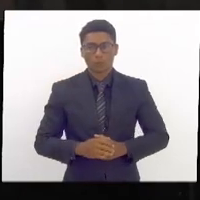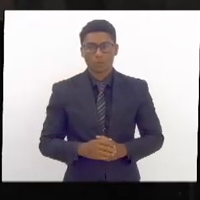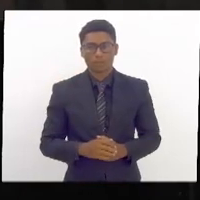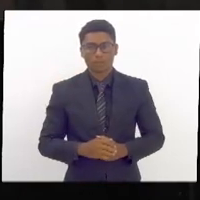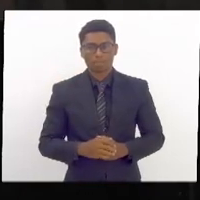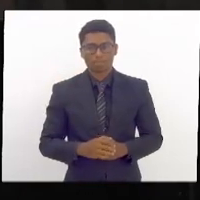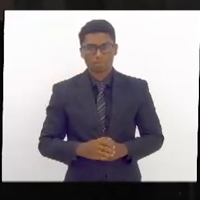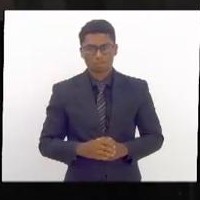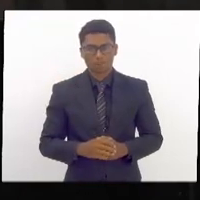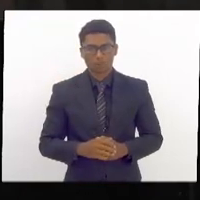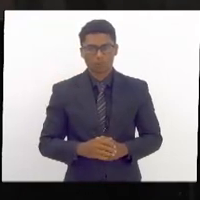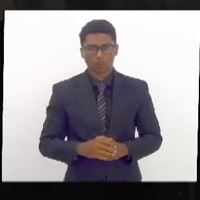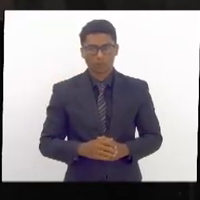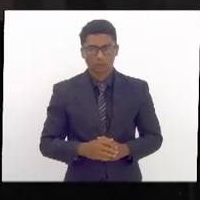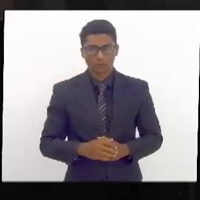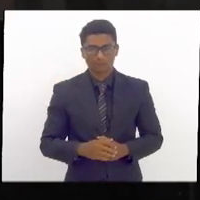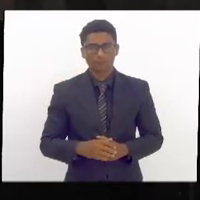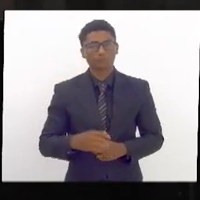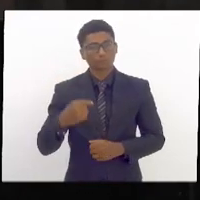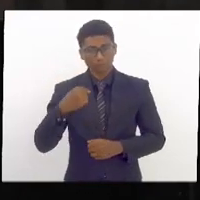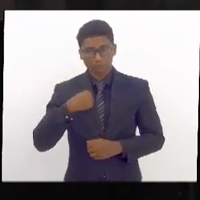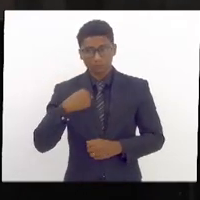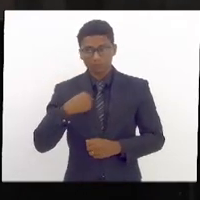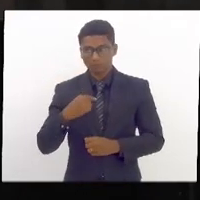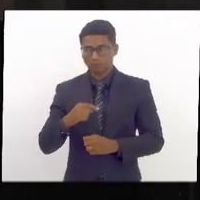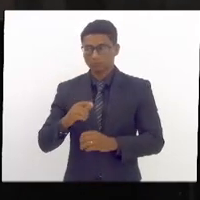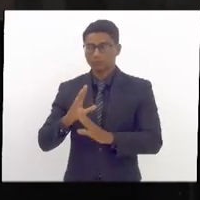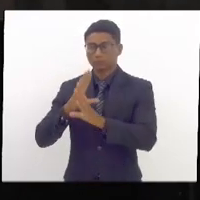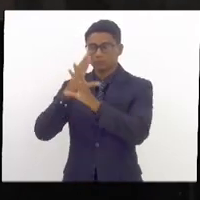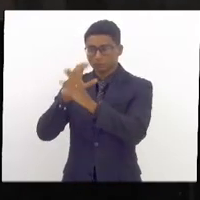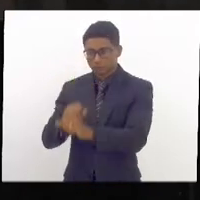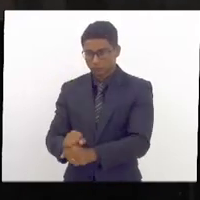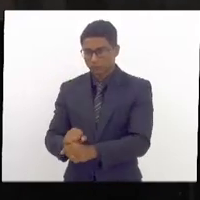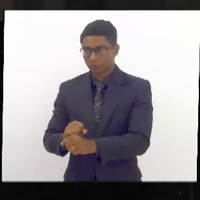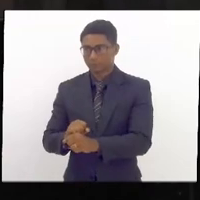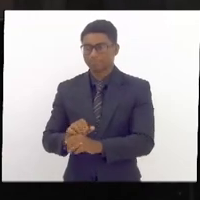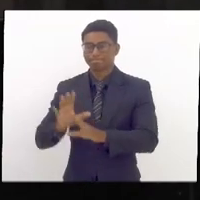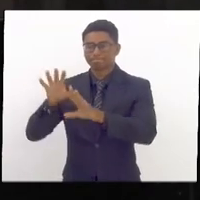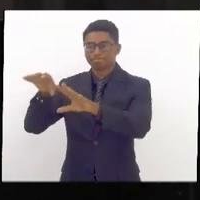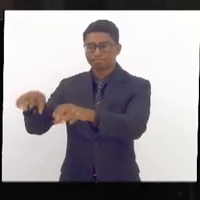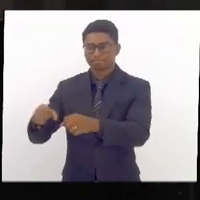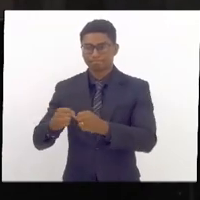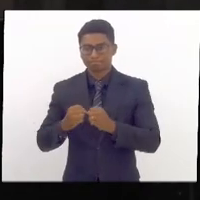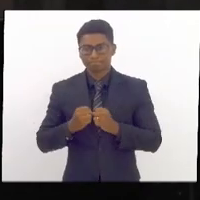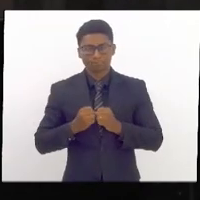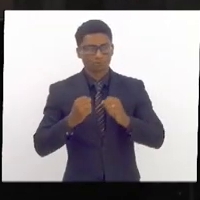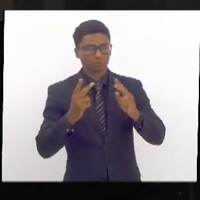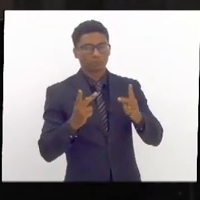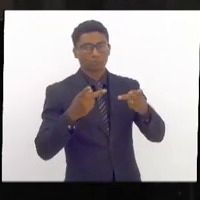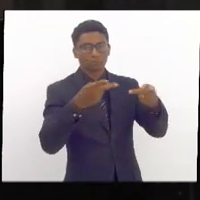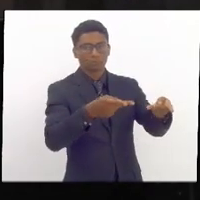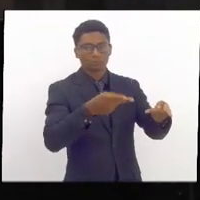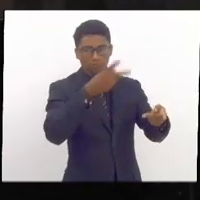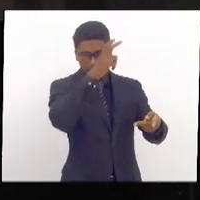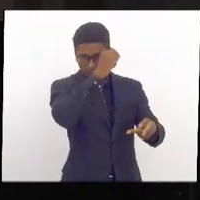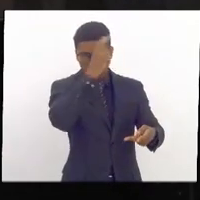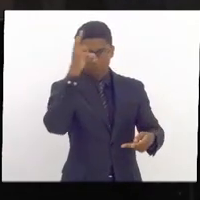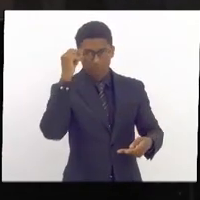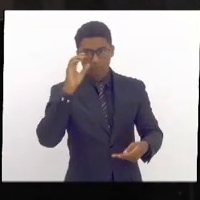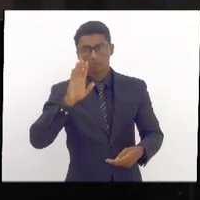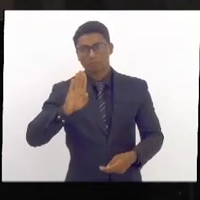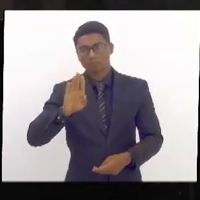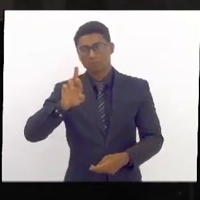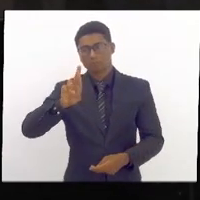assinaturas, eu fiz uma visita ao prefeito, na época, prefeito Saturnino Braga. Eu, com as